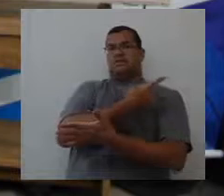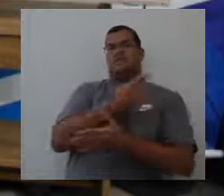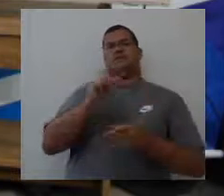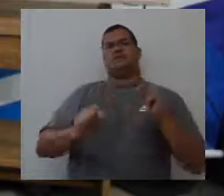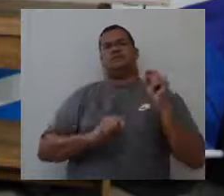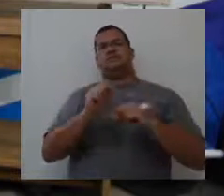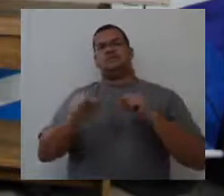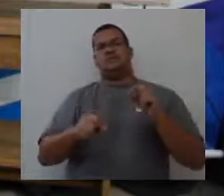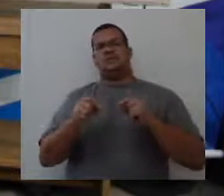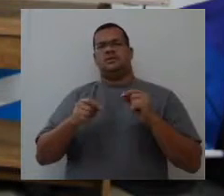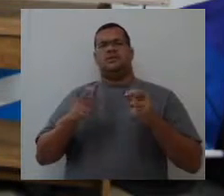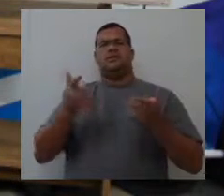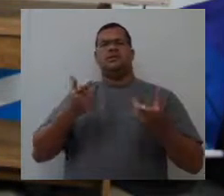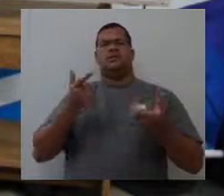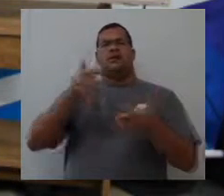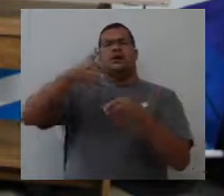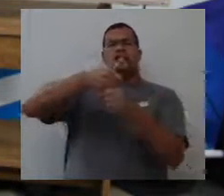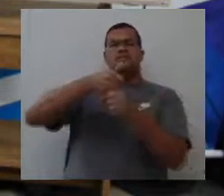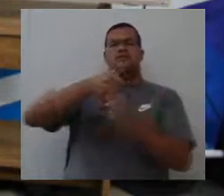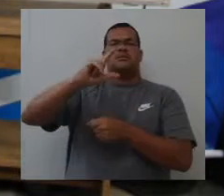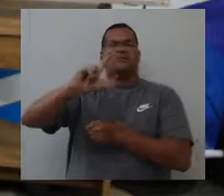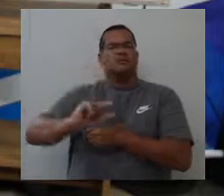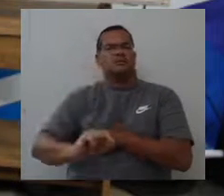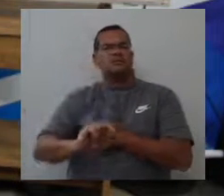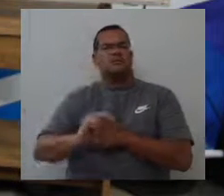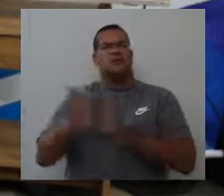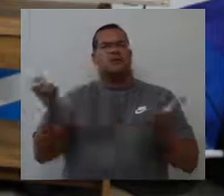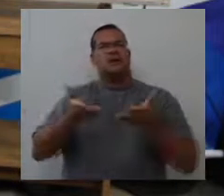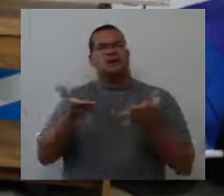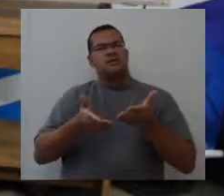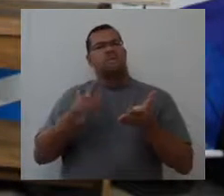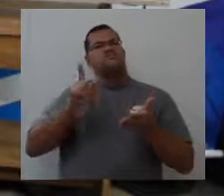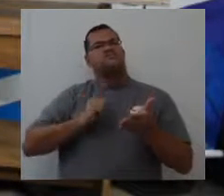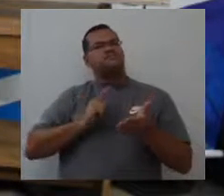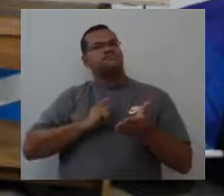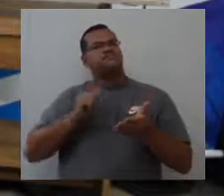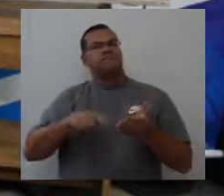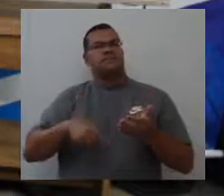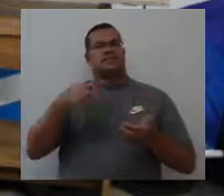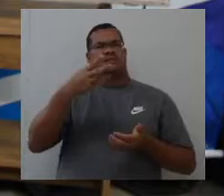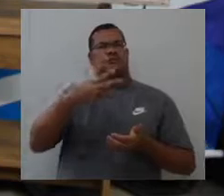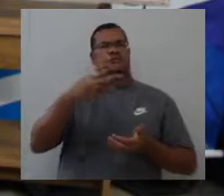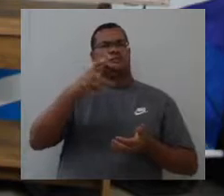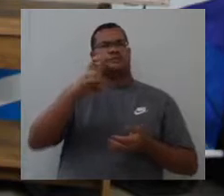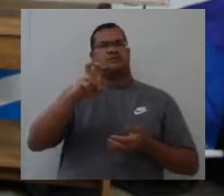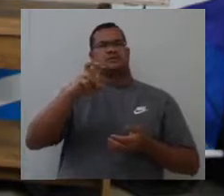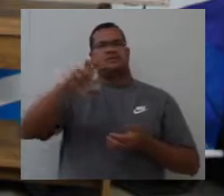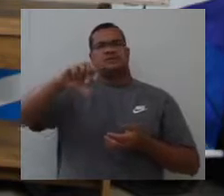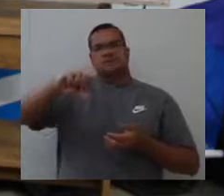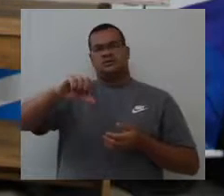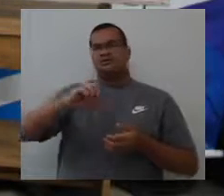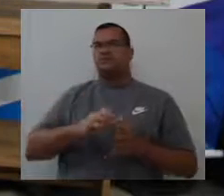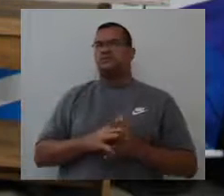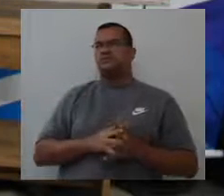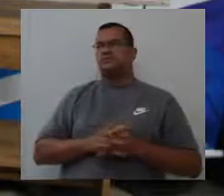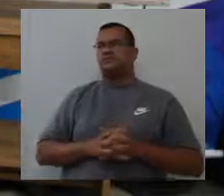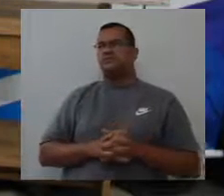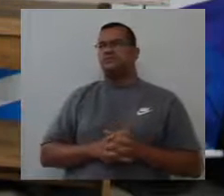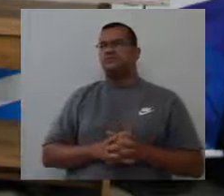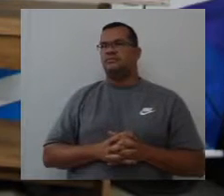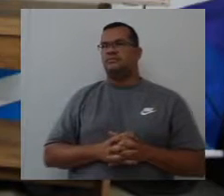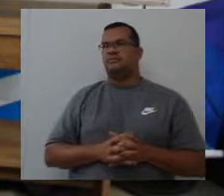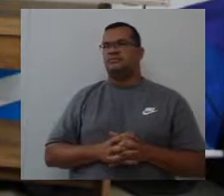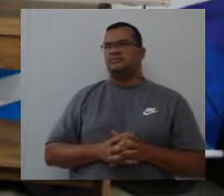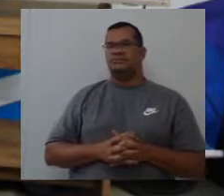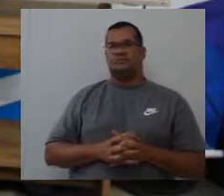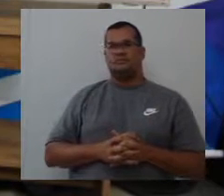matéria, compra-se gasolina mais barato e o preço caiu para R$ 3,59. Gente, essa imagem aqui, esse valor desse preço R$